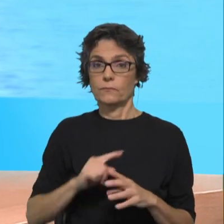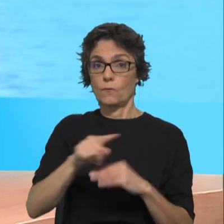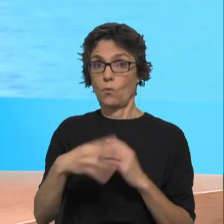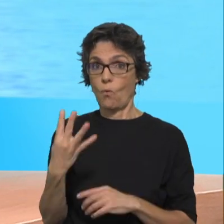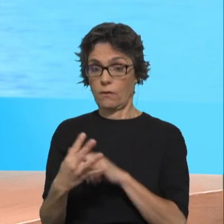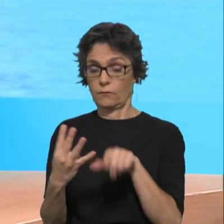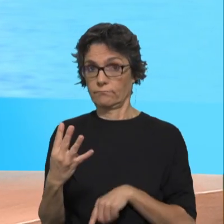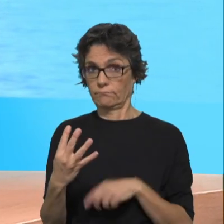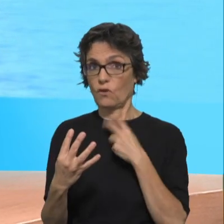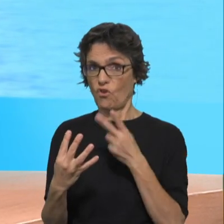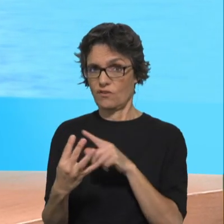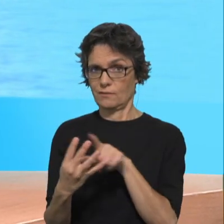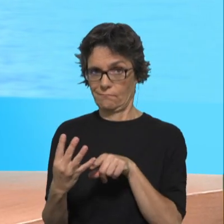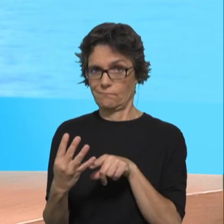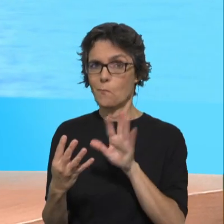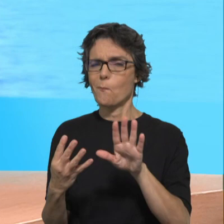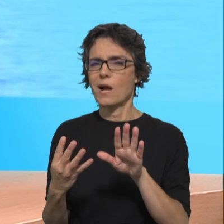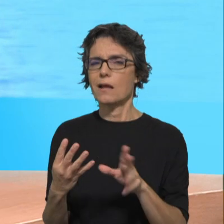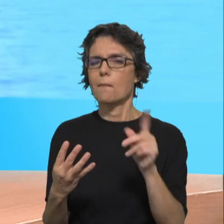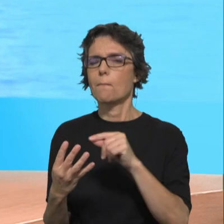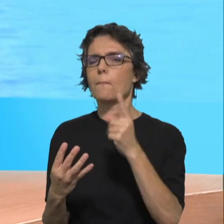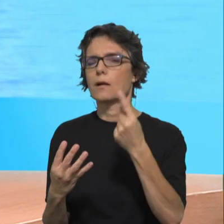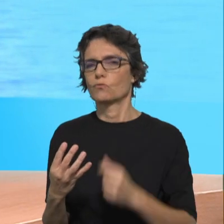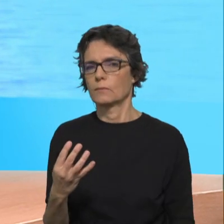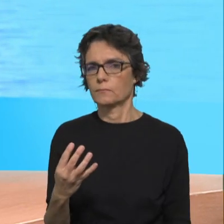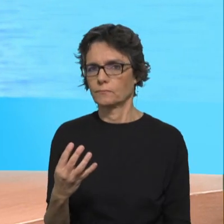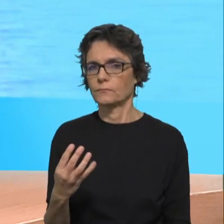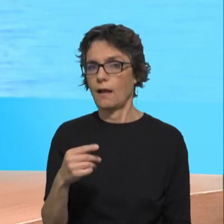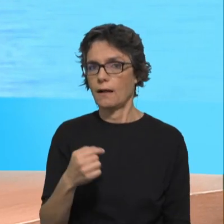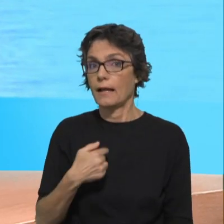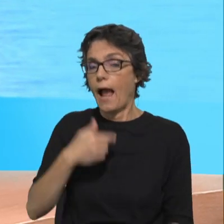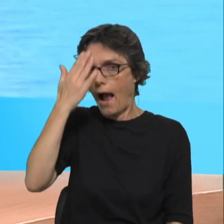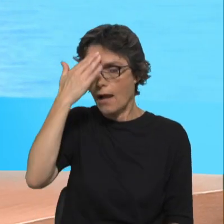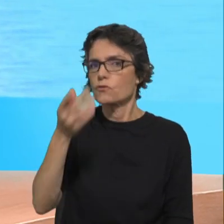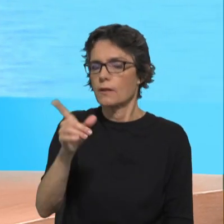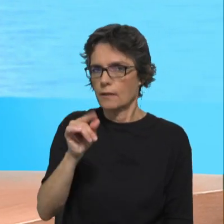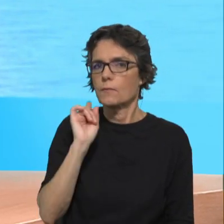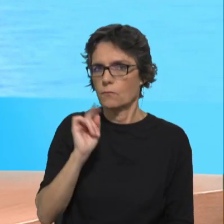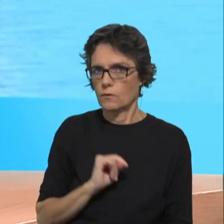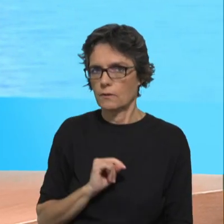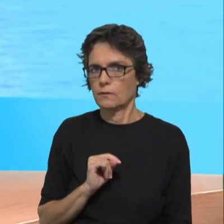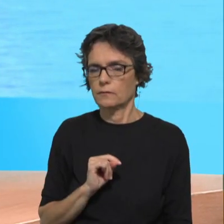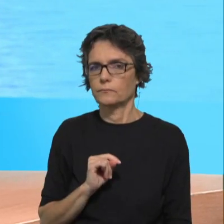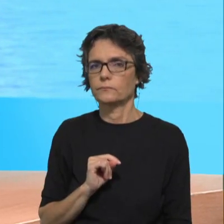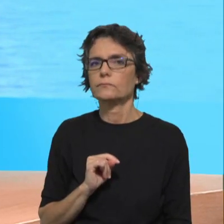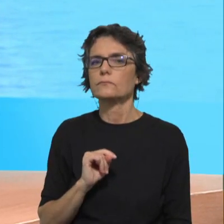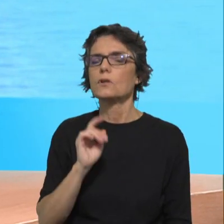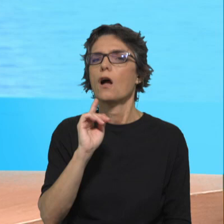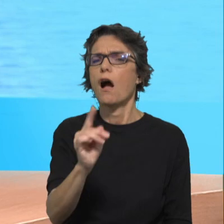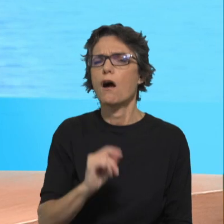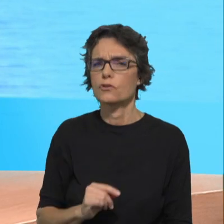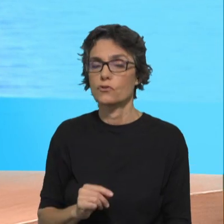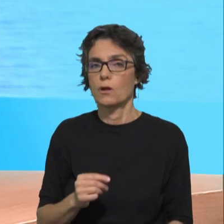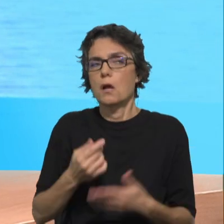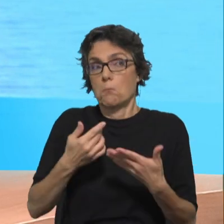outros 3 tipos de vozes que são muito importantes de escutar. Na leitura que eu faço deste documentário, que a